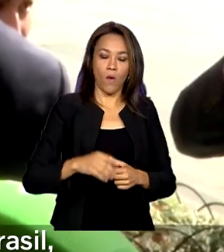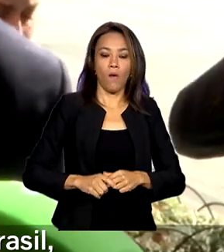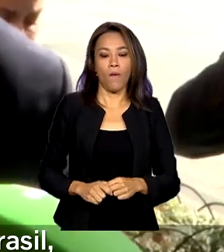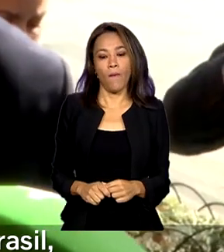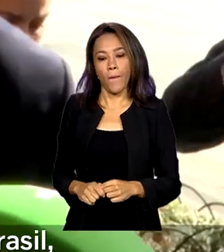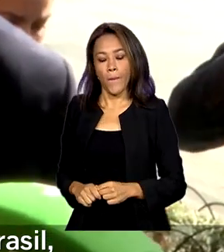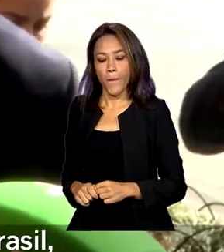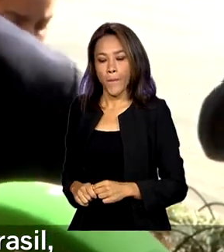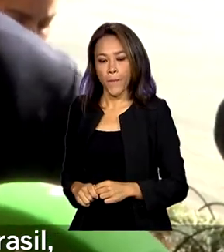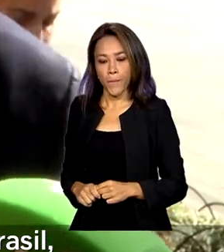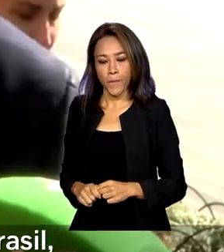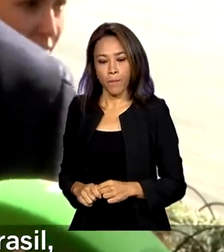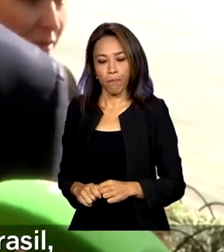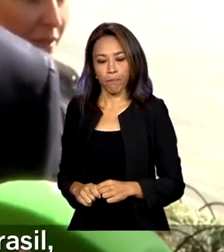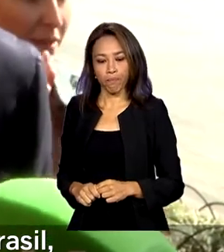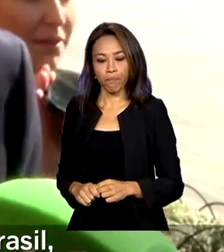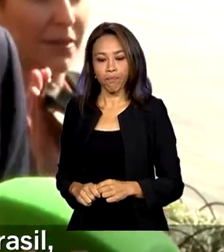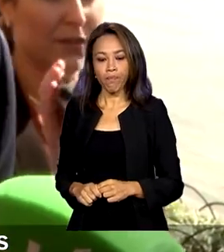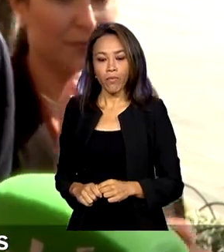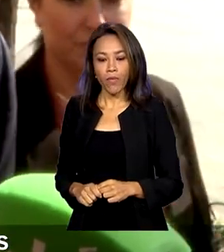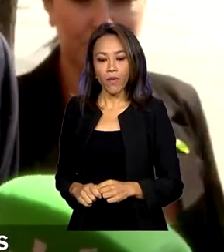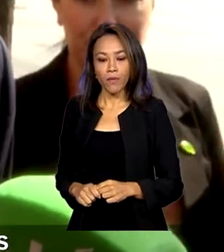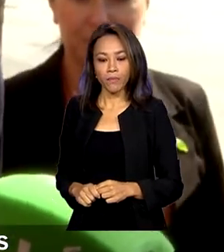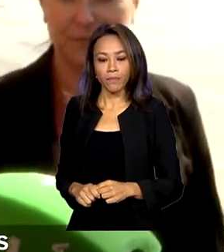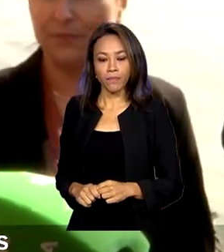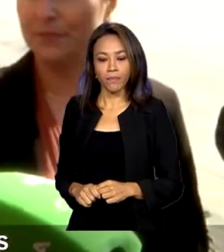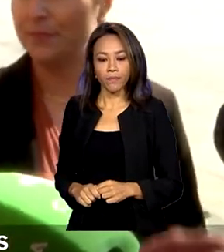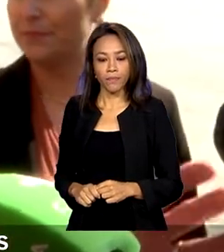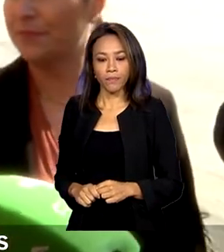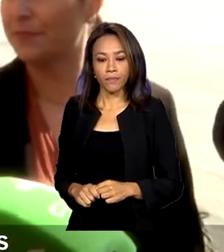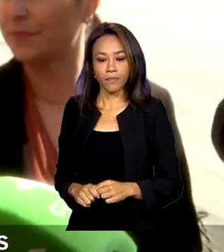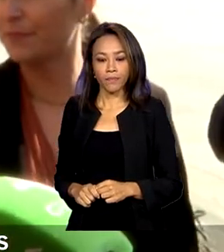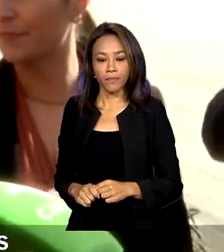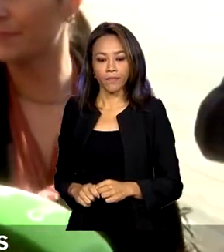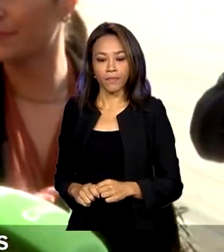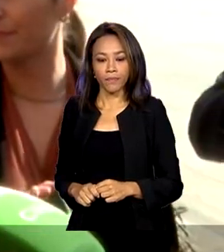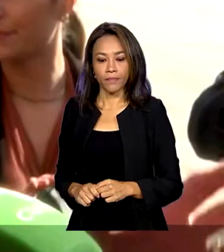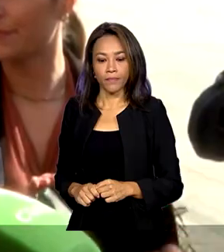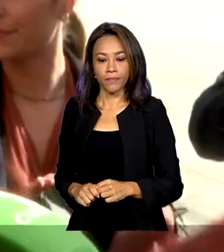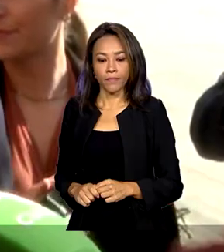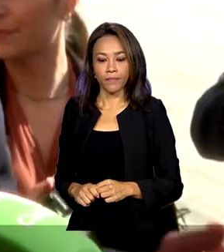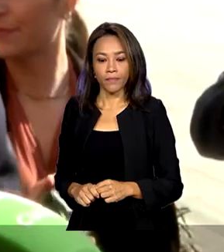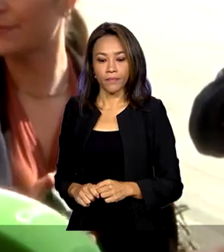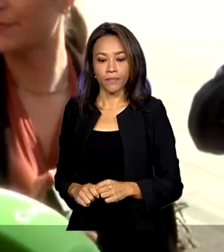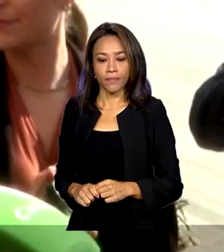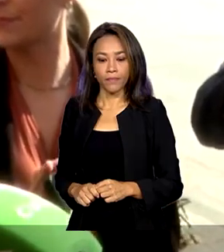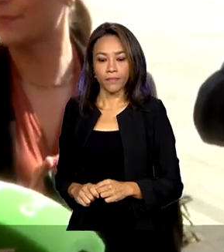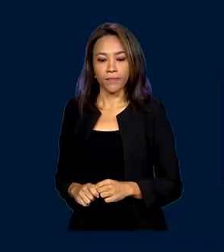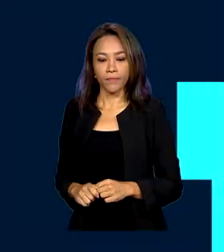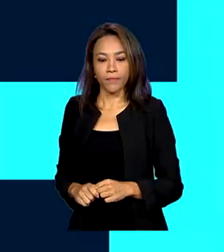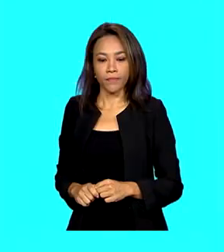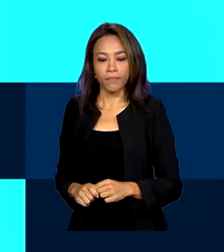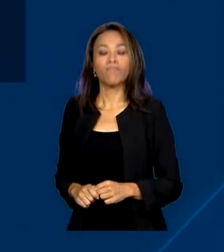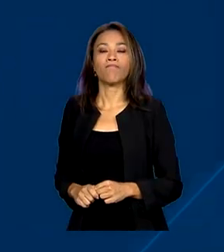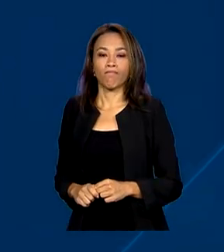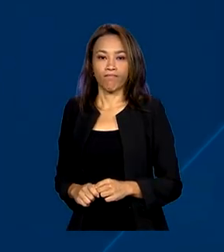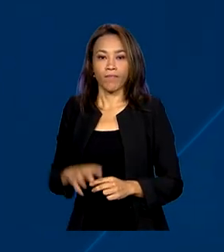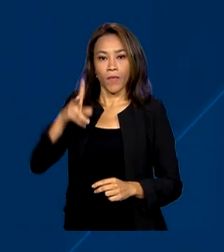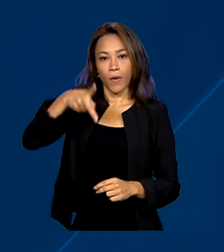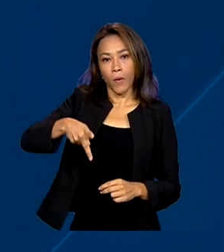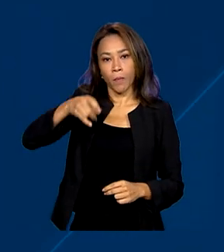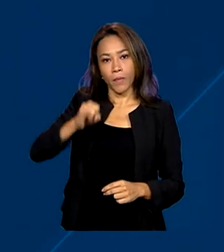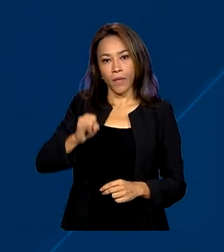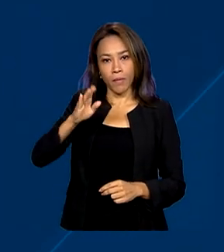fortalecer a democracia no Brasil, fortalecer a democracia nos Estados Unidos e em todo o mundo. Com um PIB de